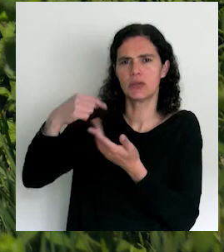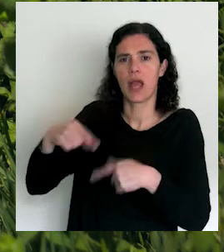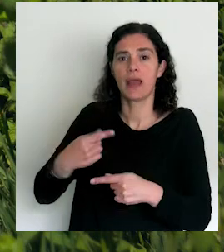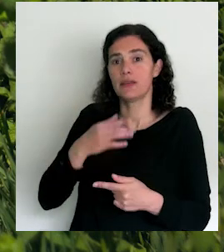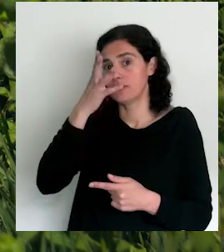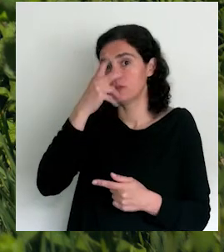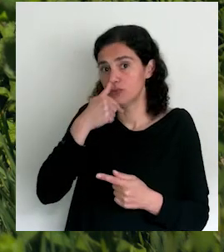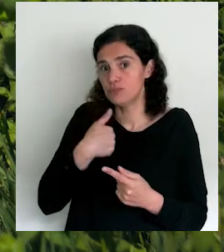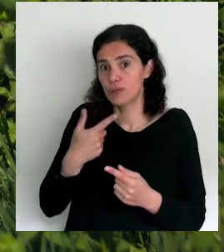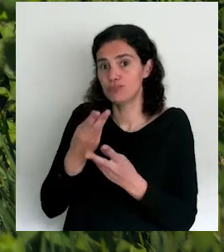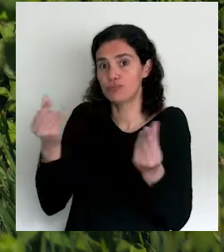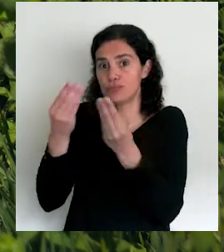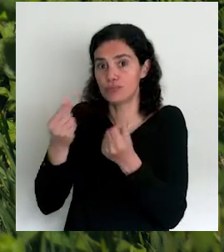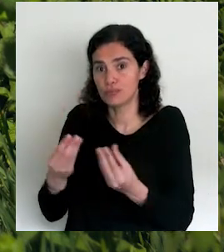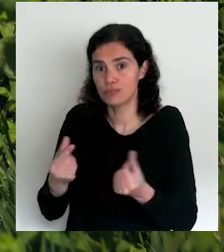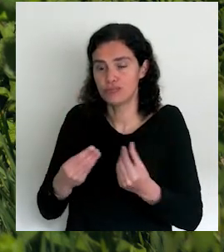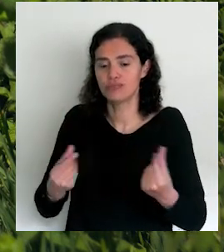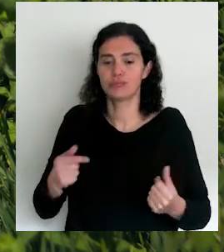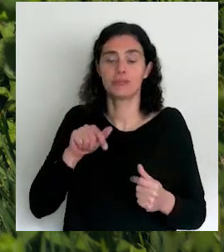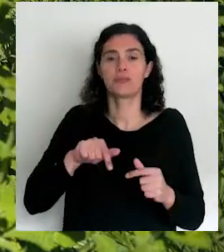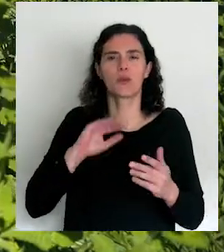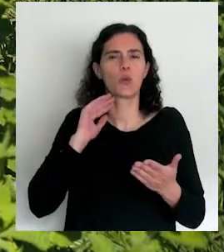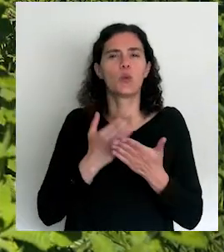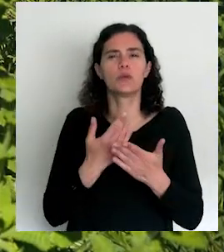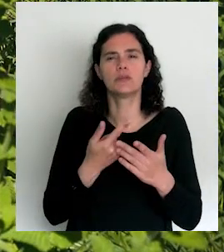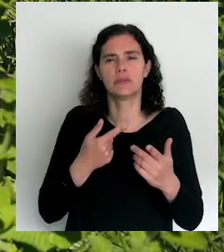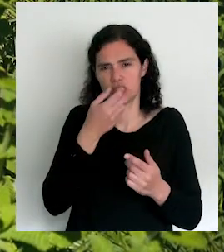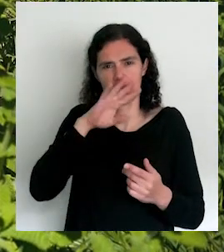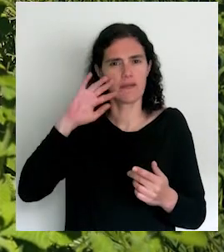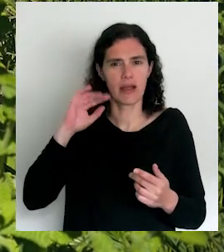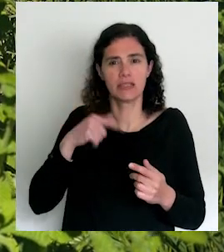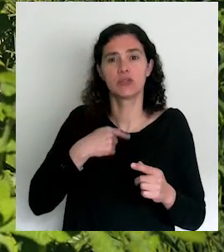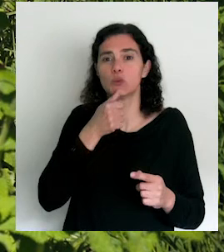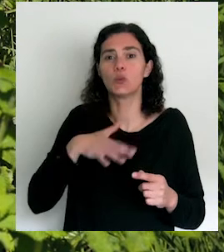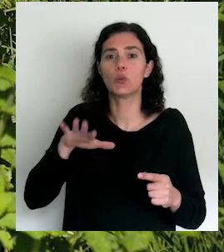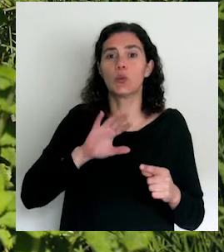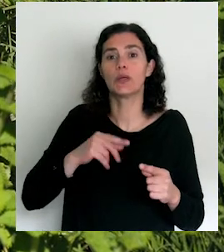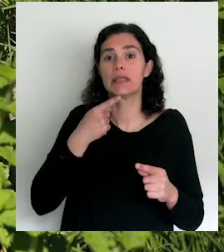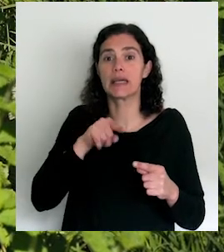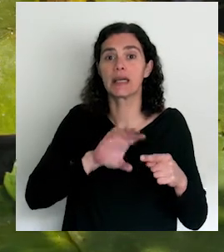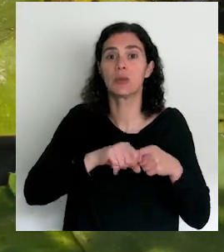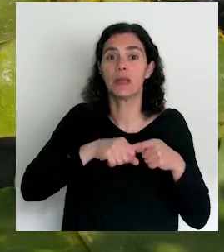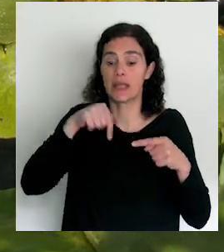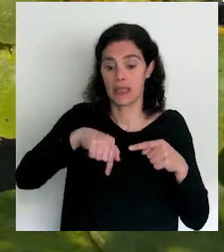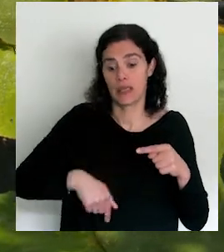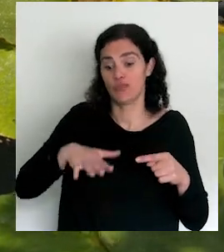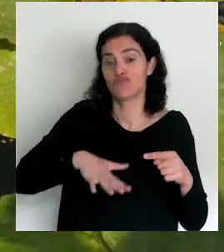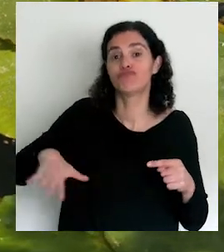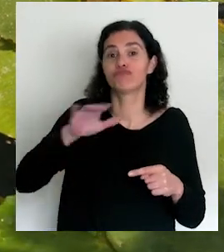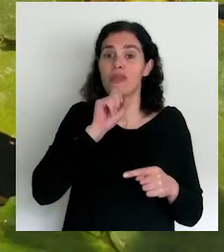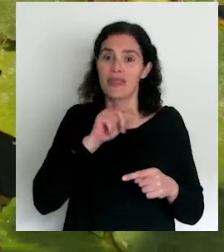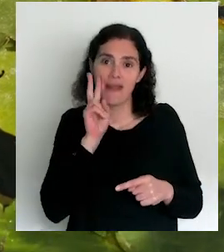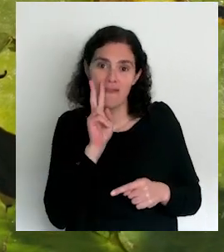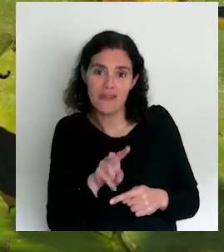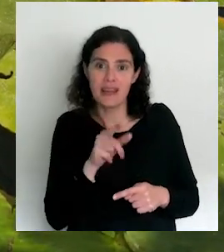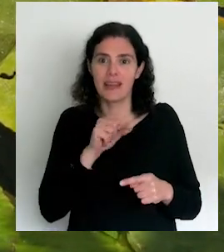em todo o norte e centro do país, infelizmente foi desaparecendo. Neste momento já tem as últimas populações selvagens no Rio Minho e este vai ser um dos